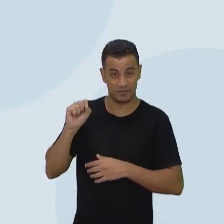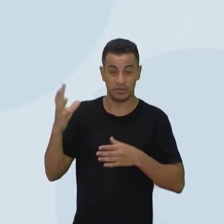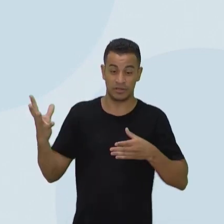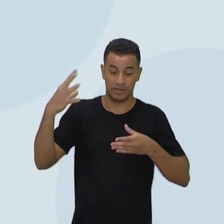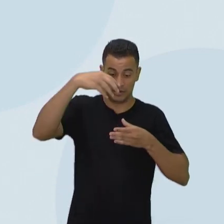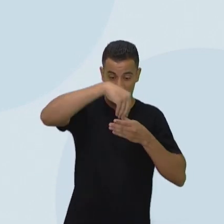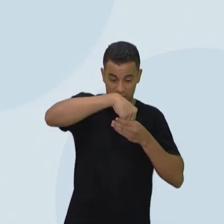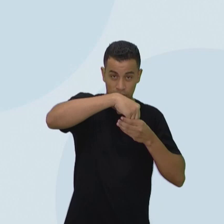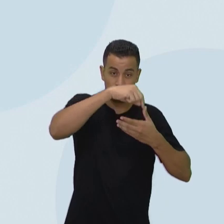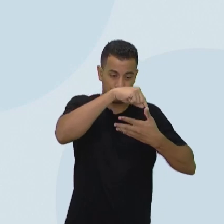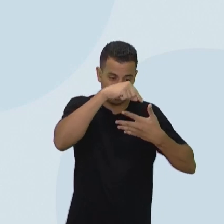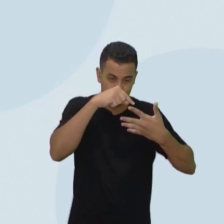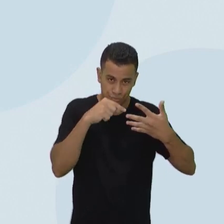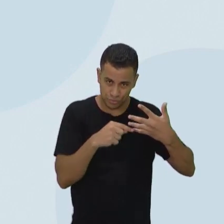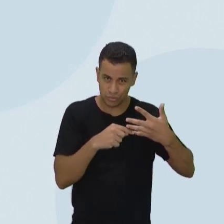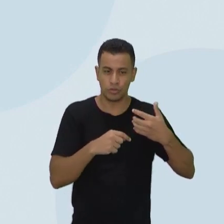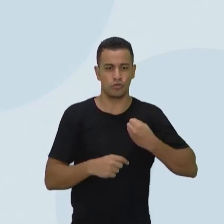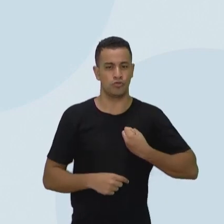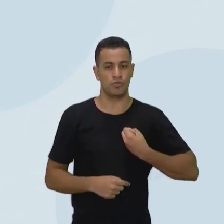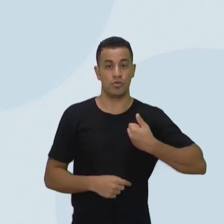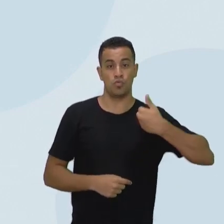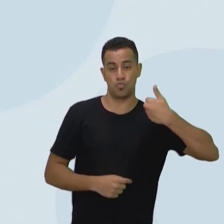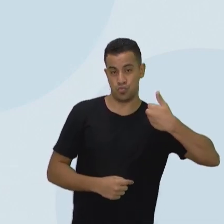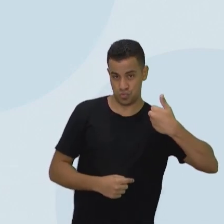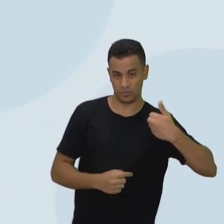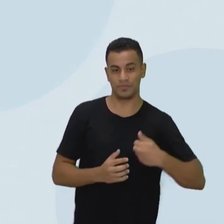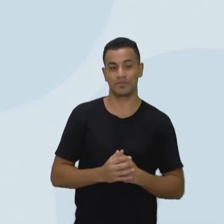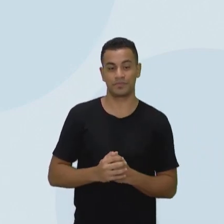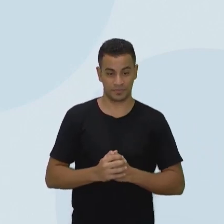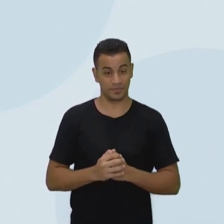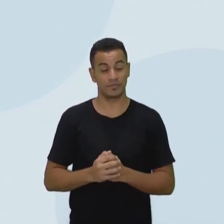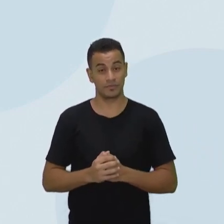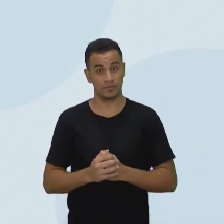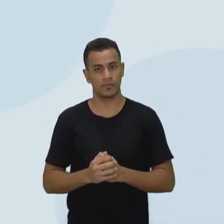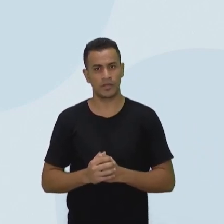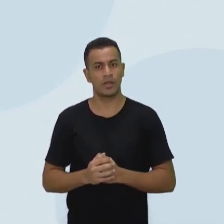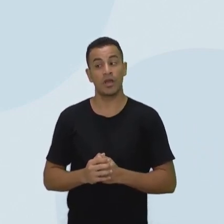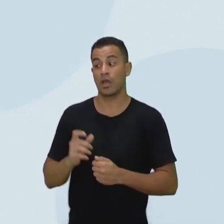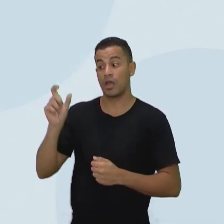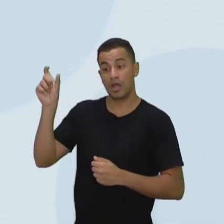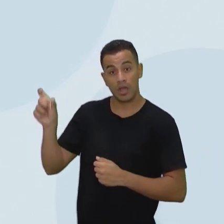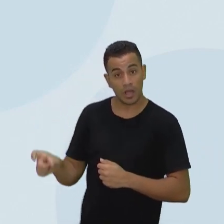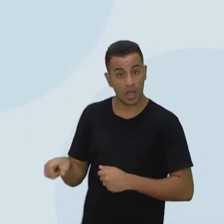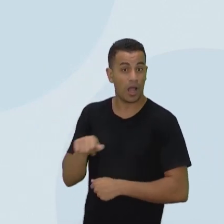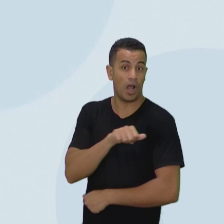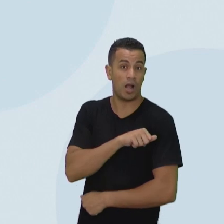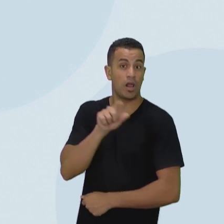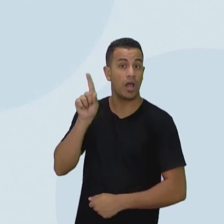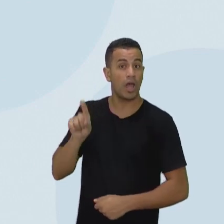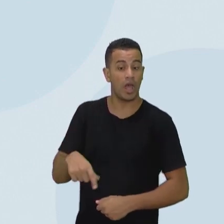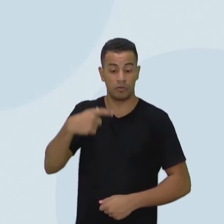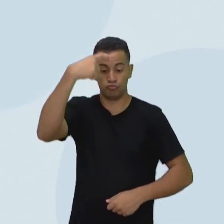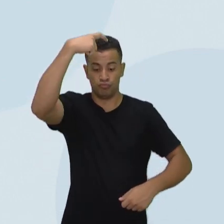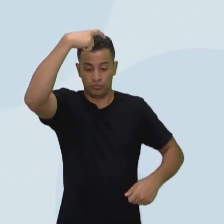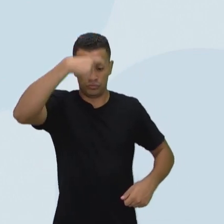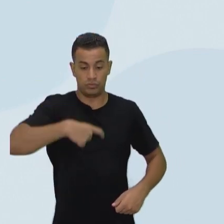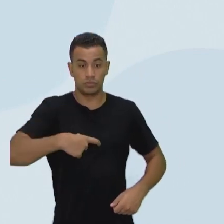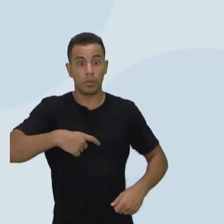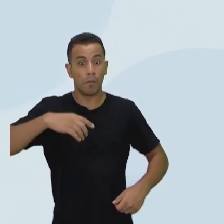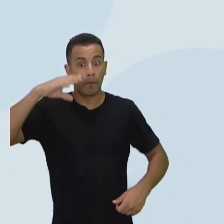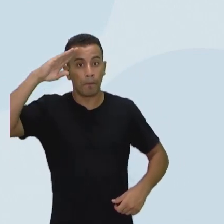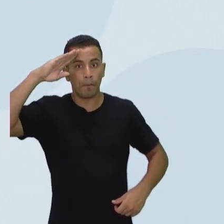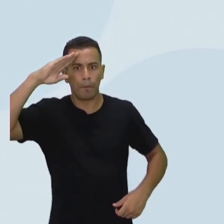unidade curricular 1, tá? E que coloca esse estudante como protagonista desse